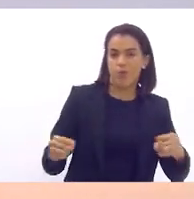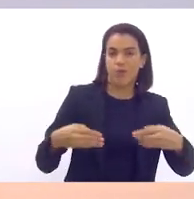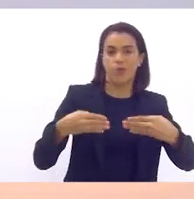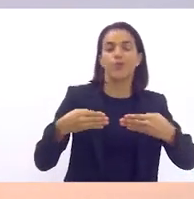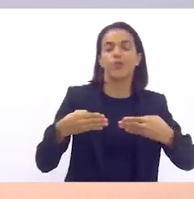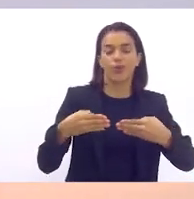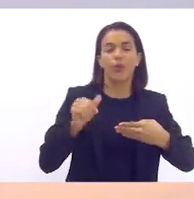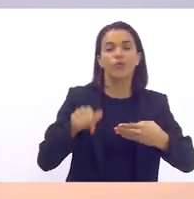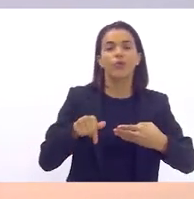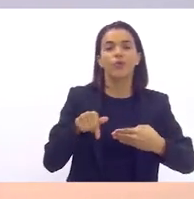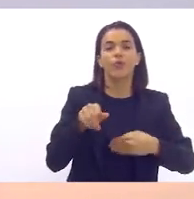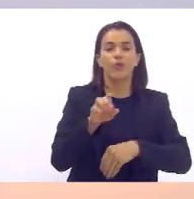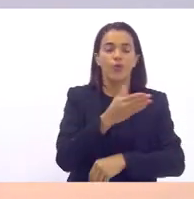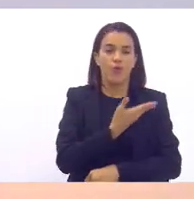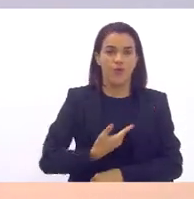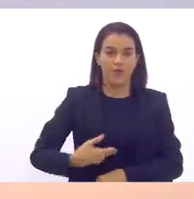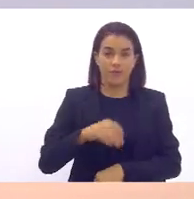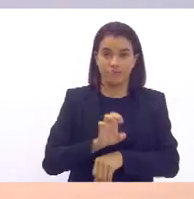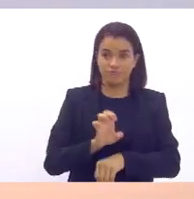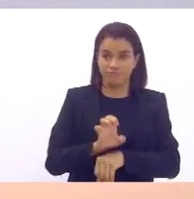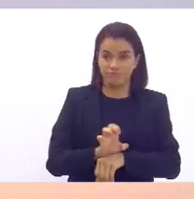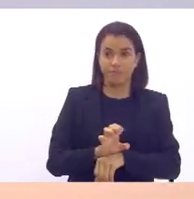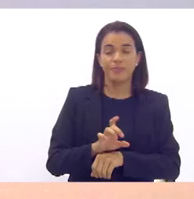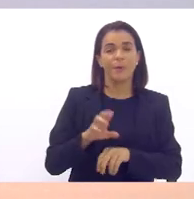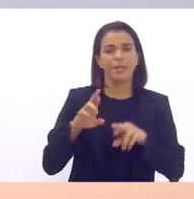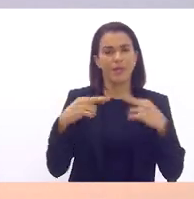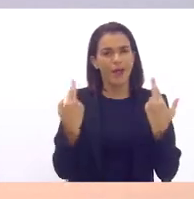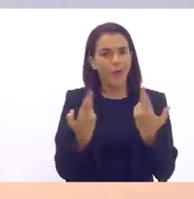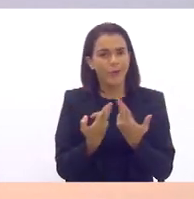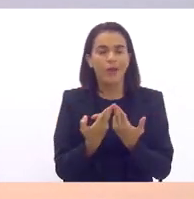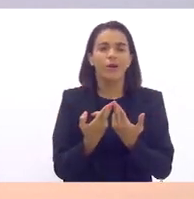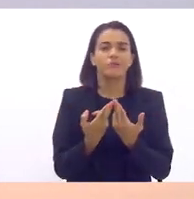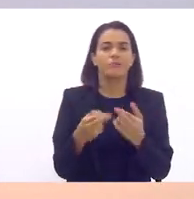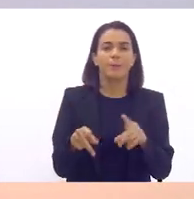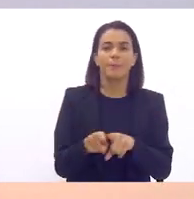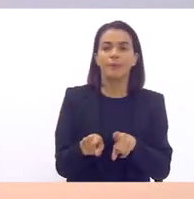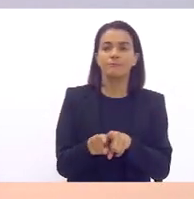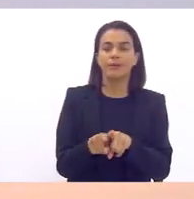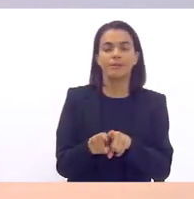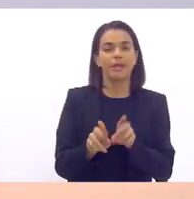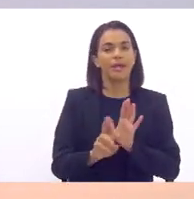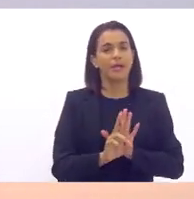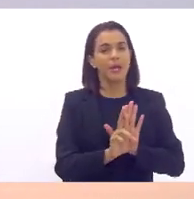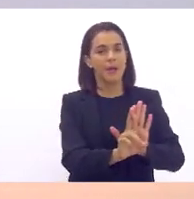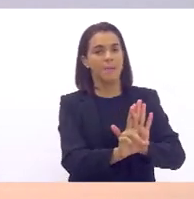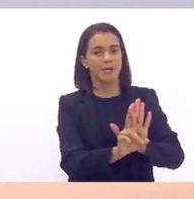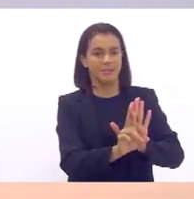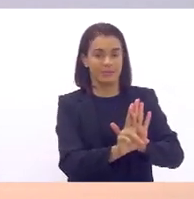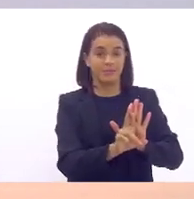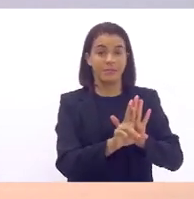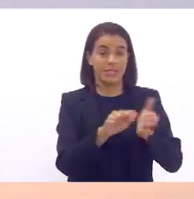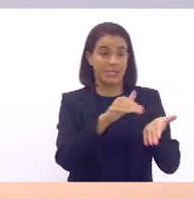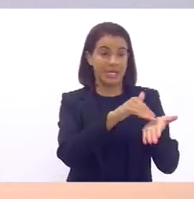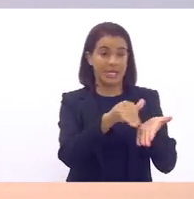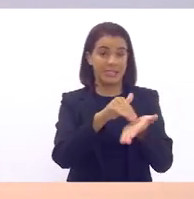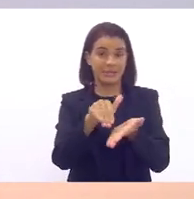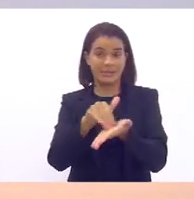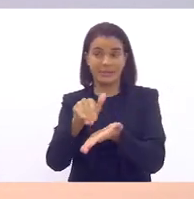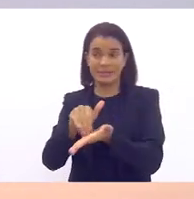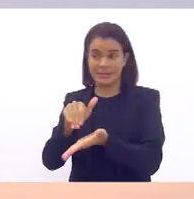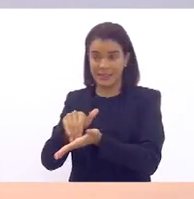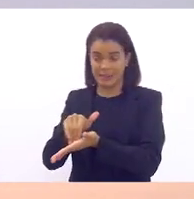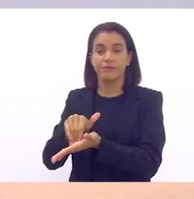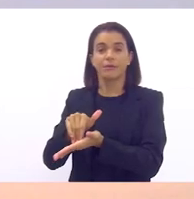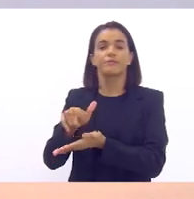estabeler ser que em todas as nossas reuniões nós possamos contar exatamente com as representações dessas secretarias que sejam